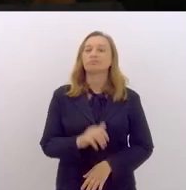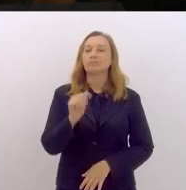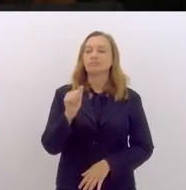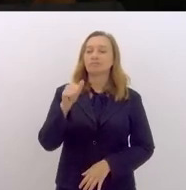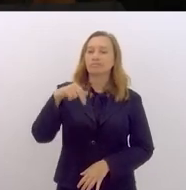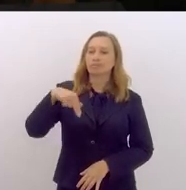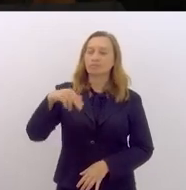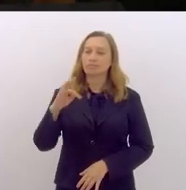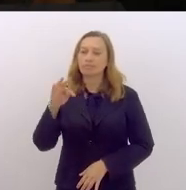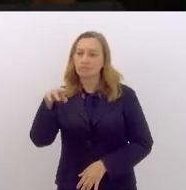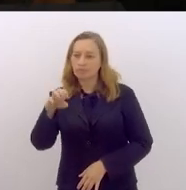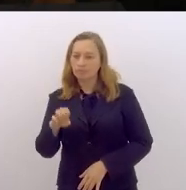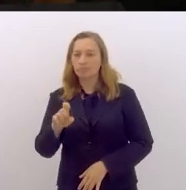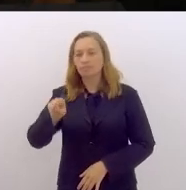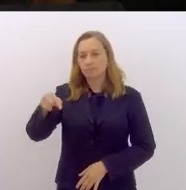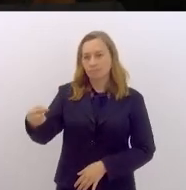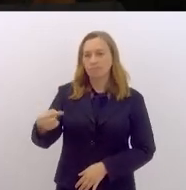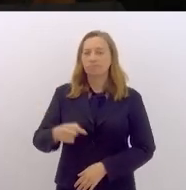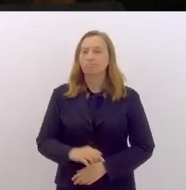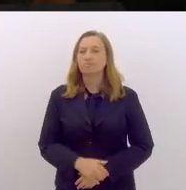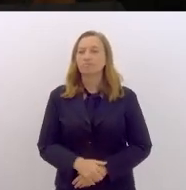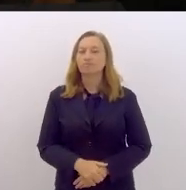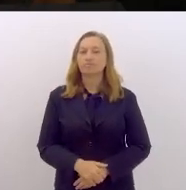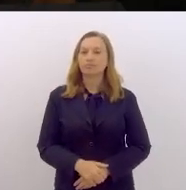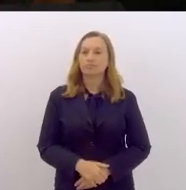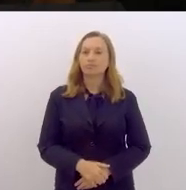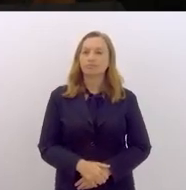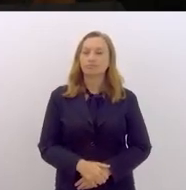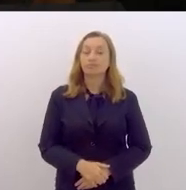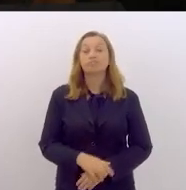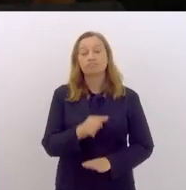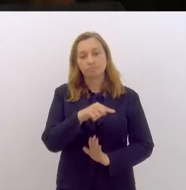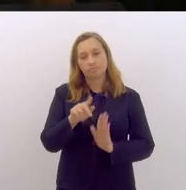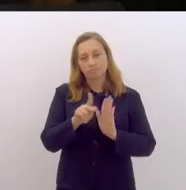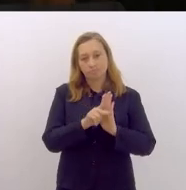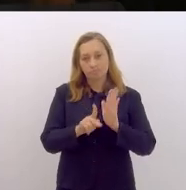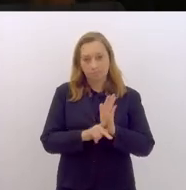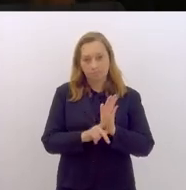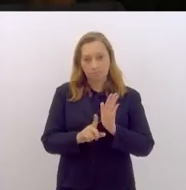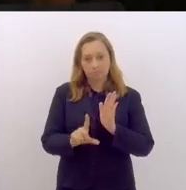outras torcidas. Bem, esse projeto de lei,